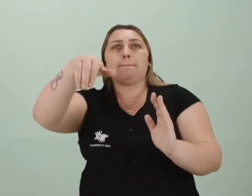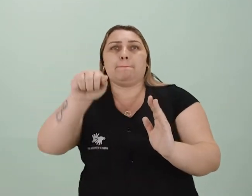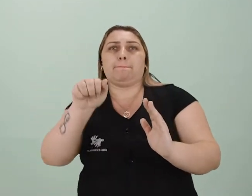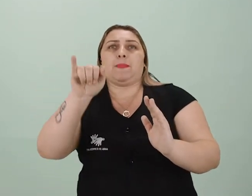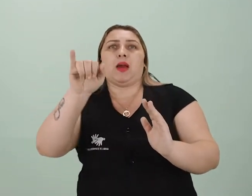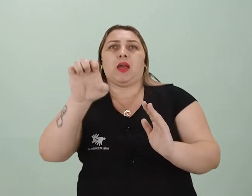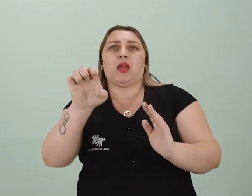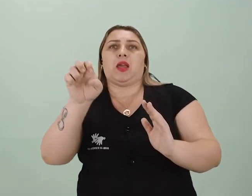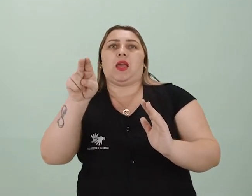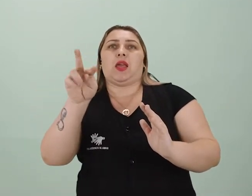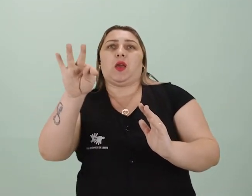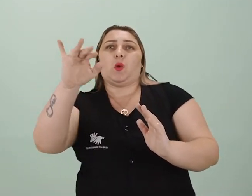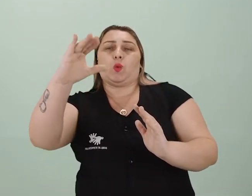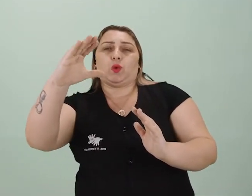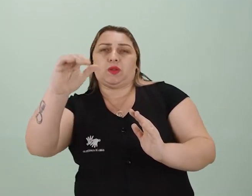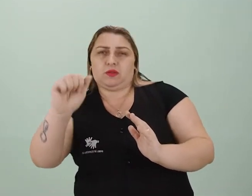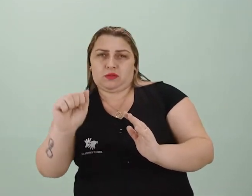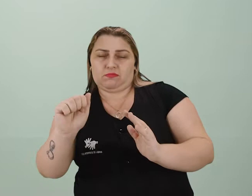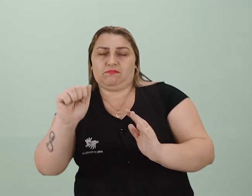acusado de